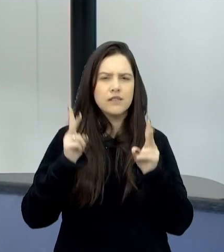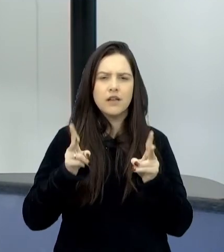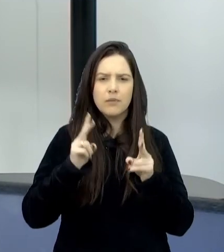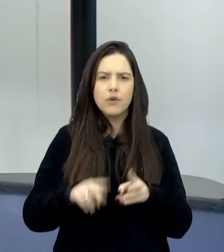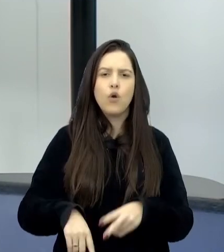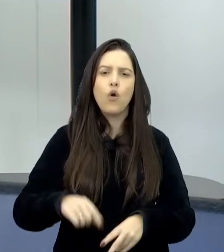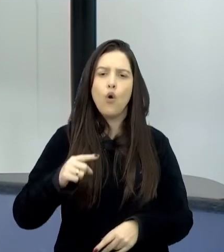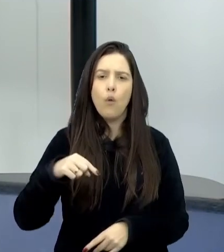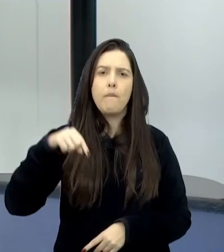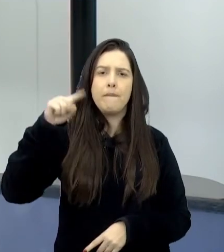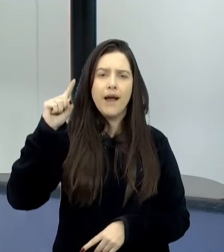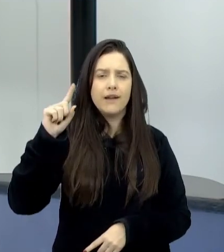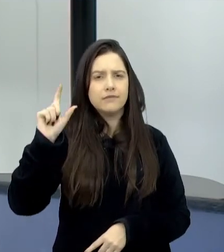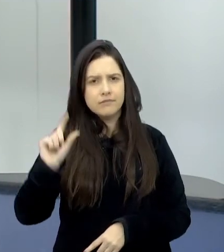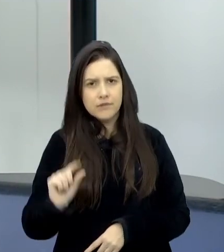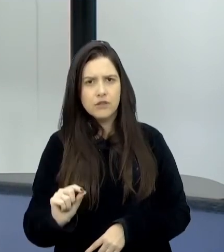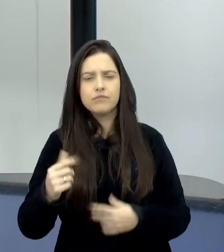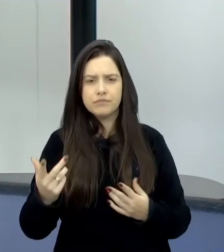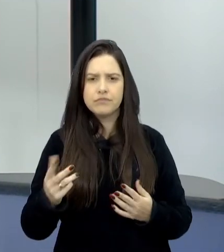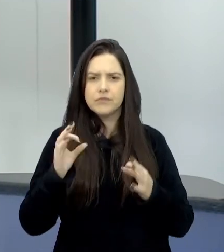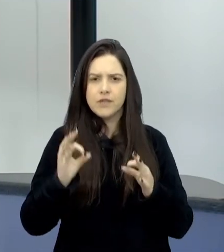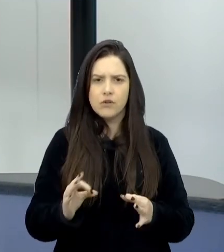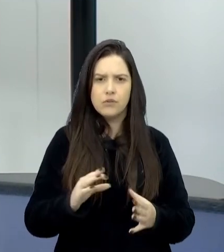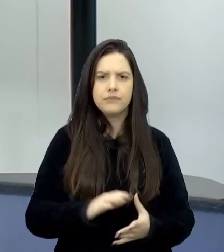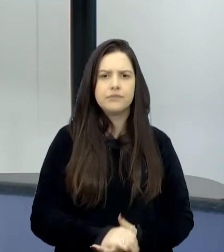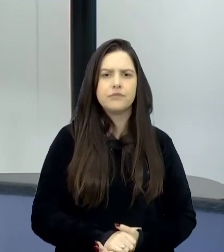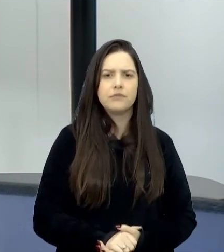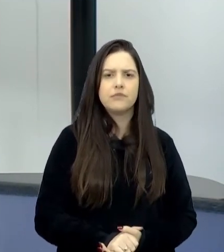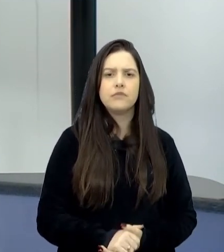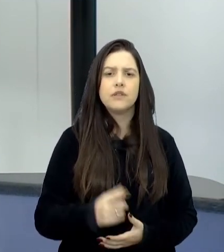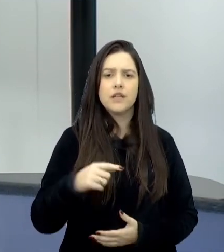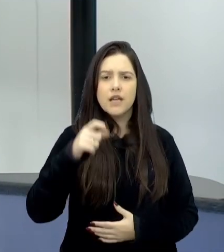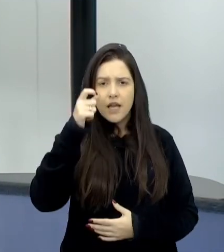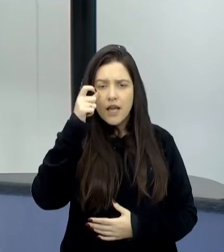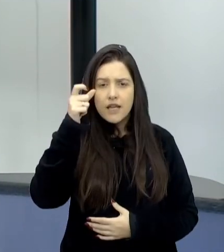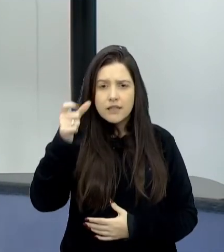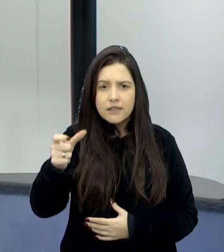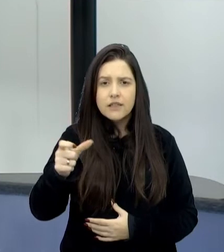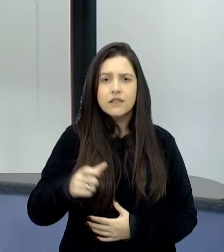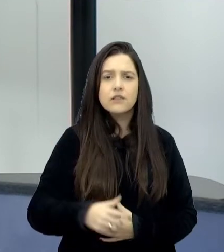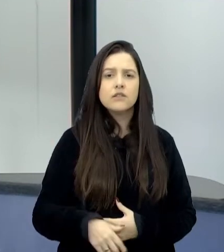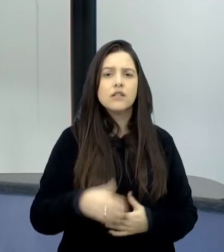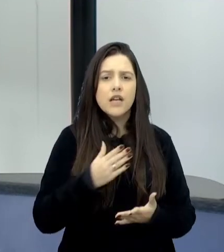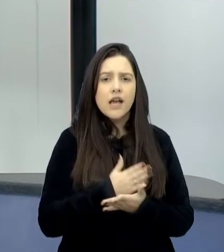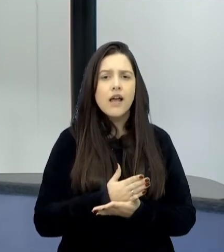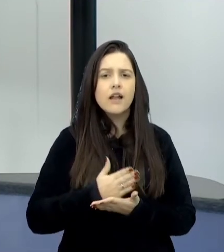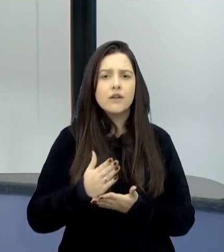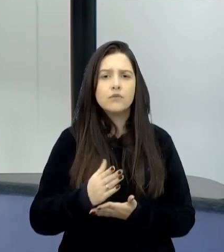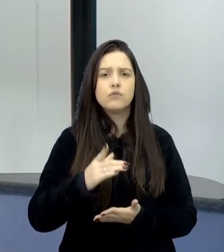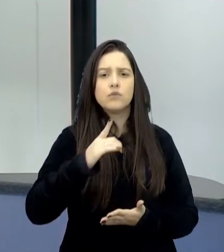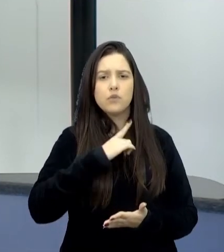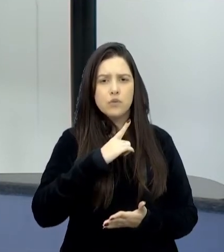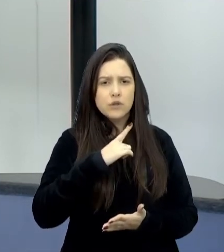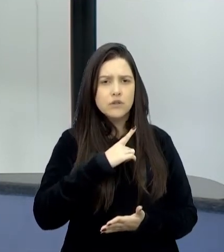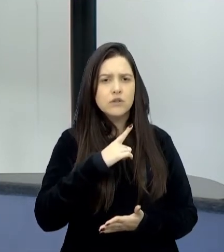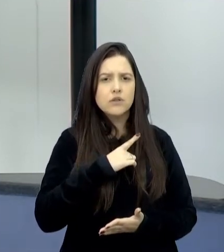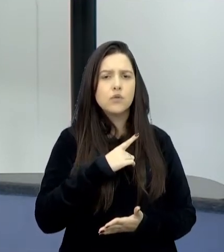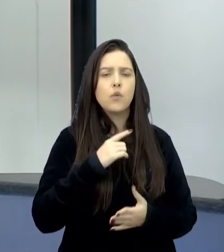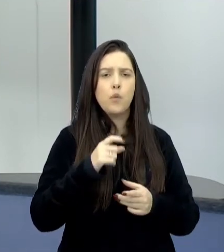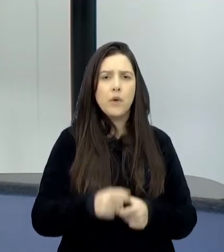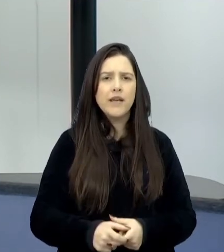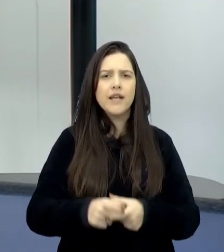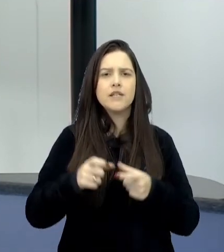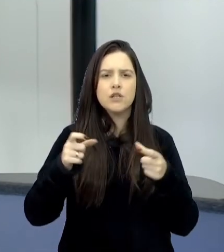ou decrescendo, beleza? E aí o que tem de interessante nessa curva é que, inicialmente, ela tem um